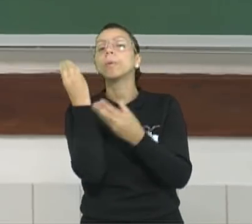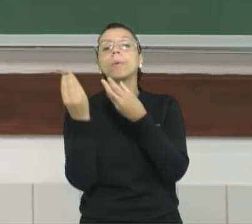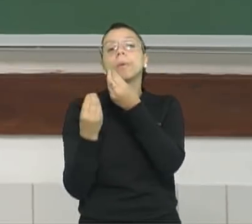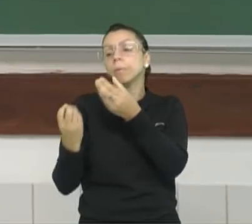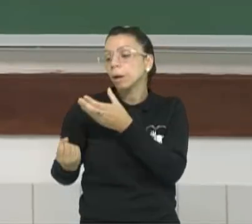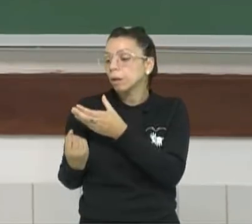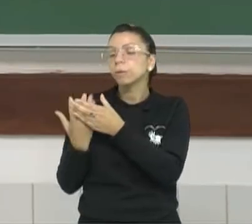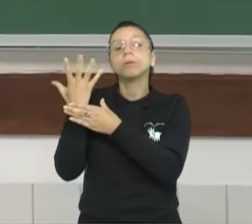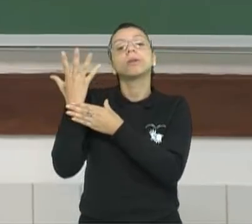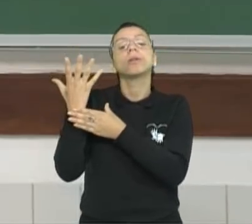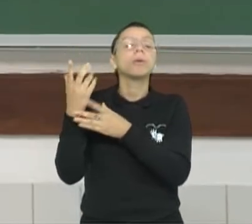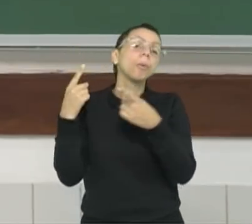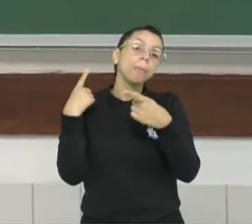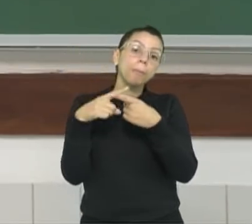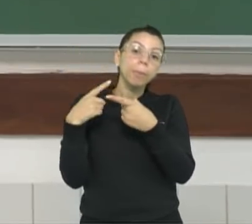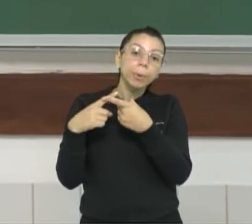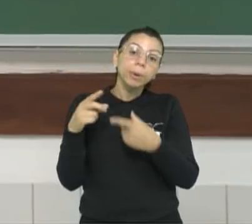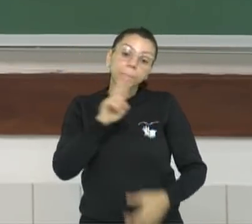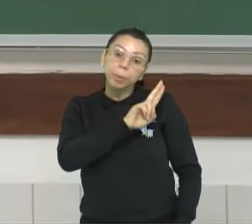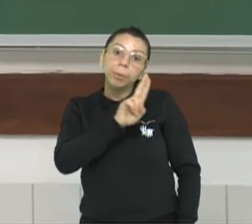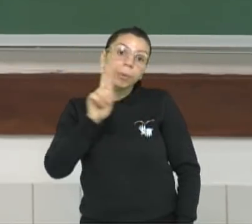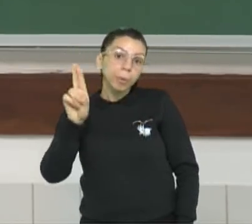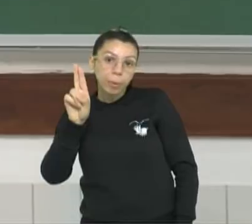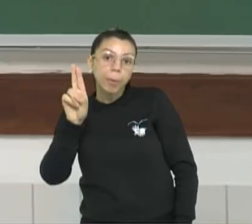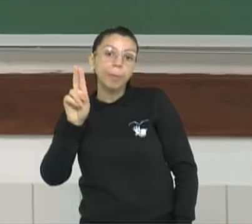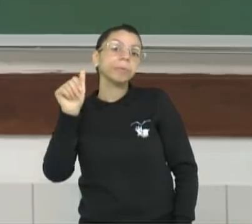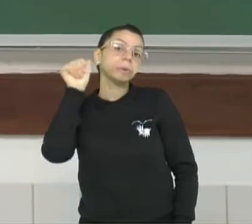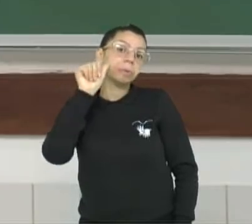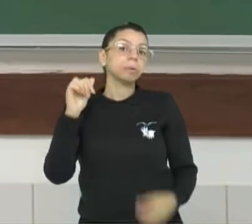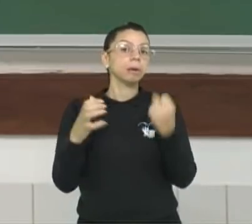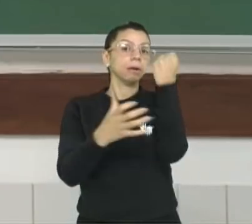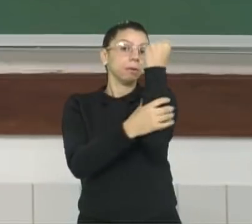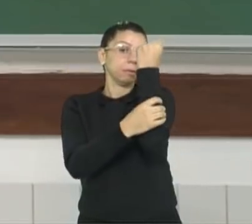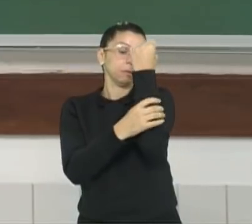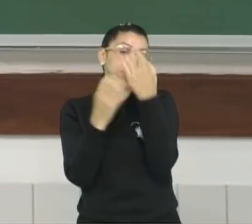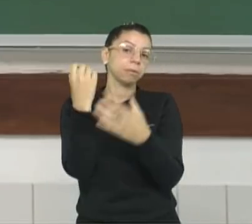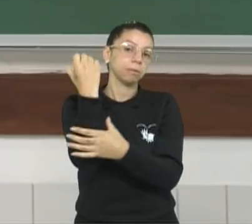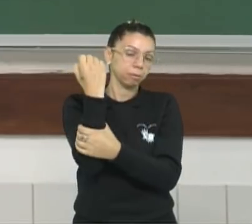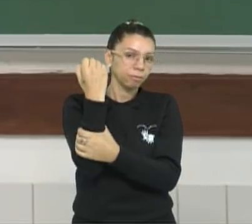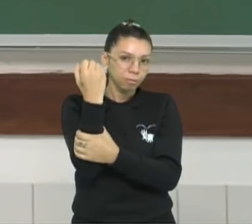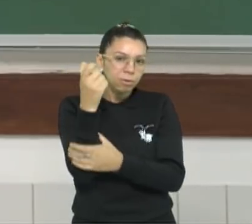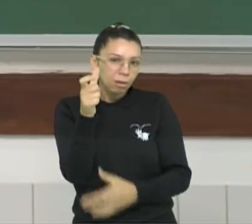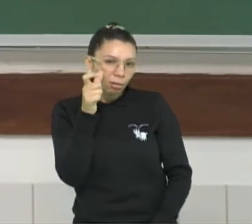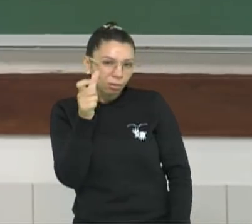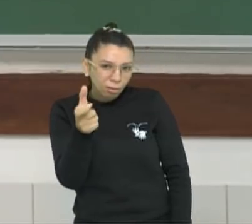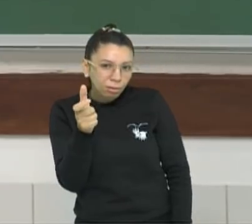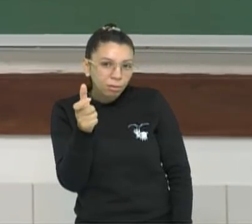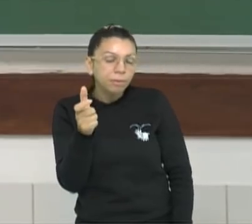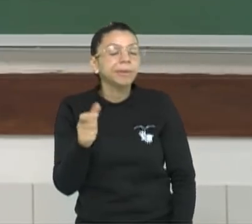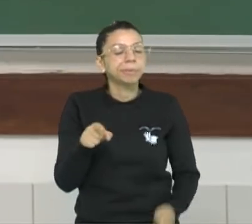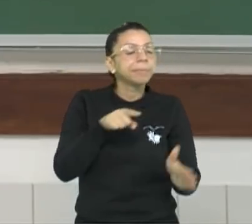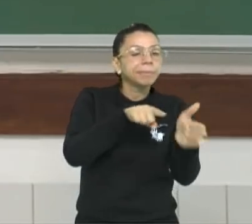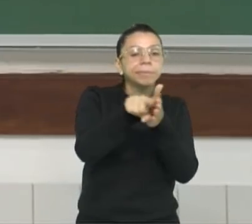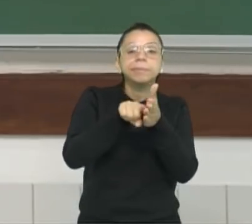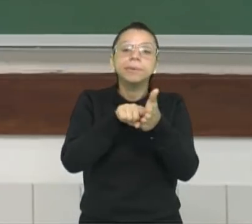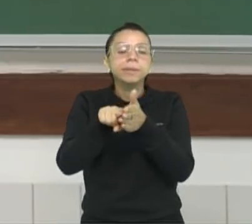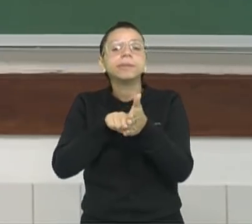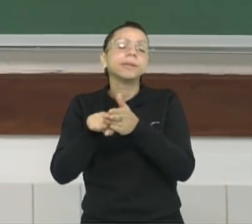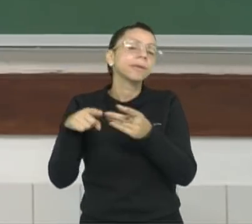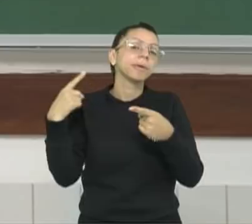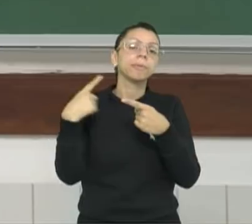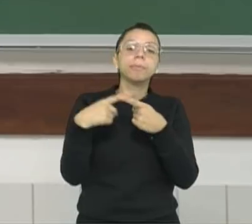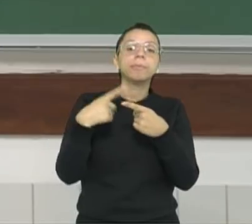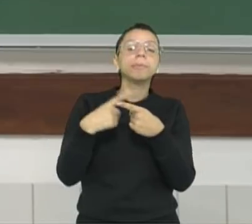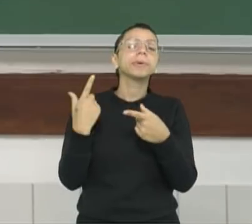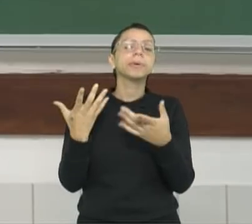surgiu, por que esse nome de Mulher Maravilha? Você tem curiosidade de saber por que desse nome? Então dá uma pesquisadinha, por que ela